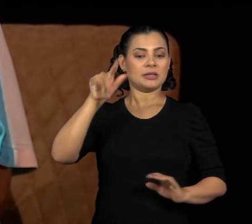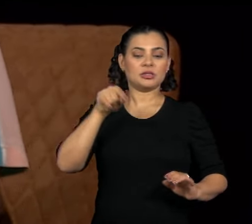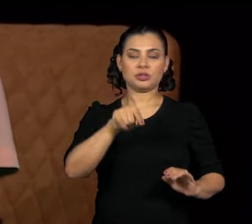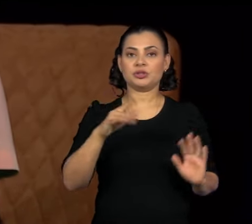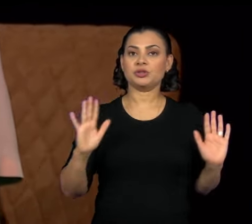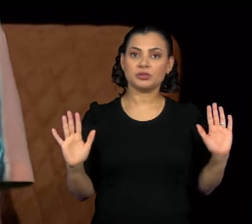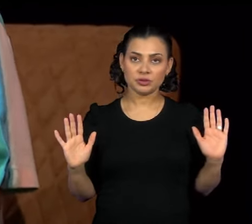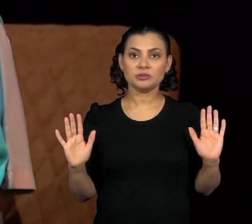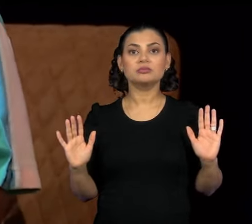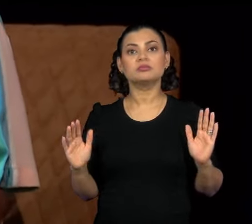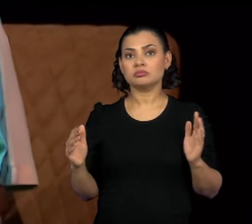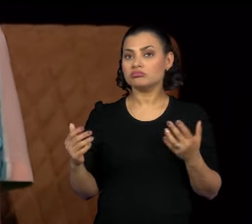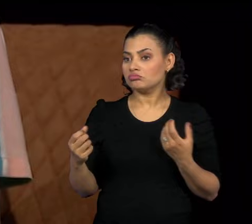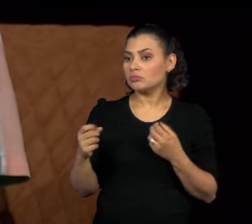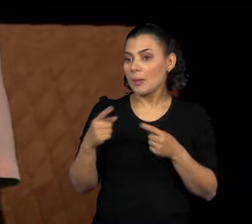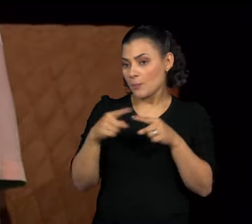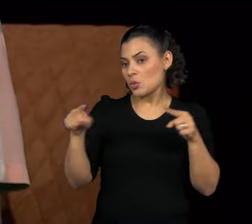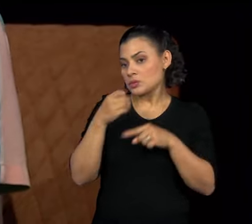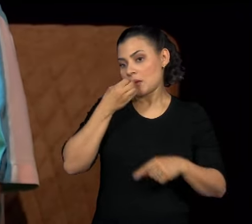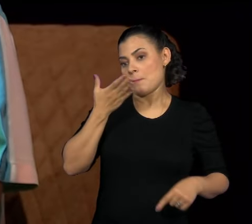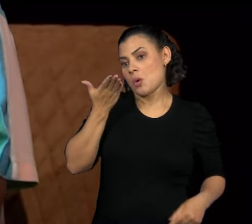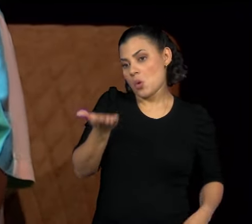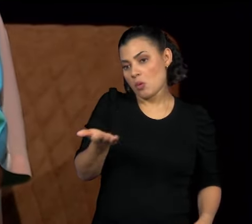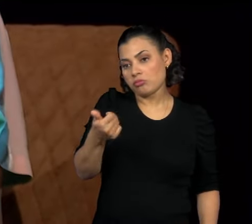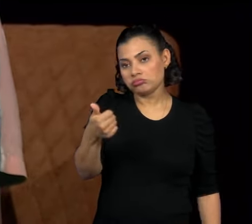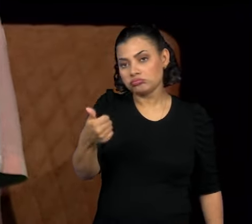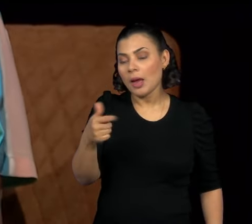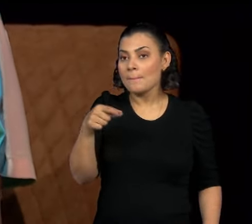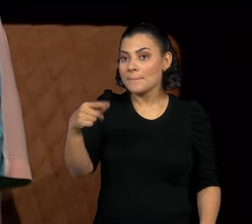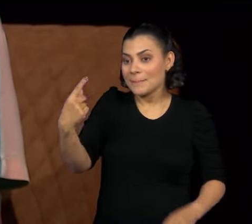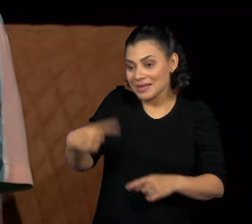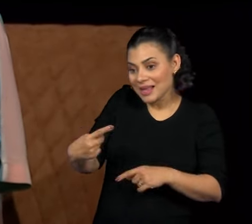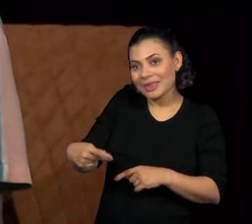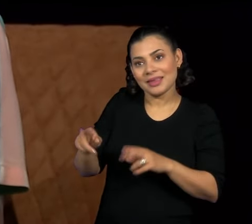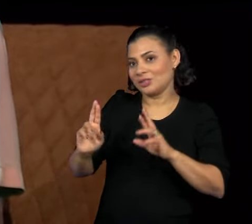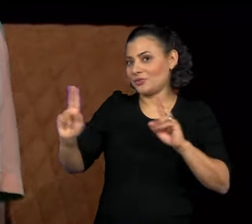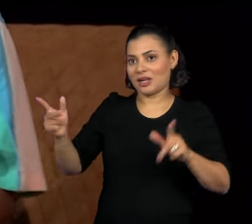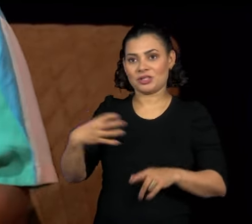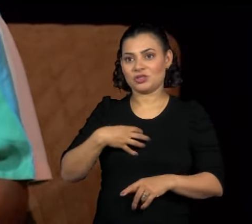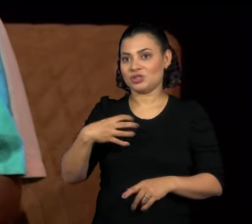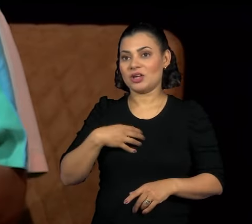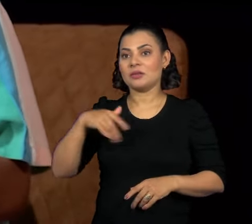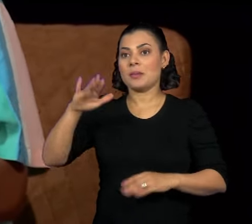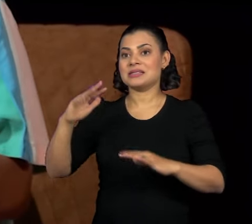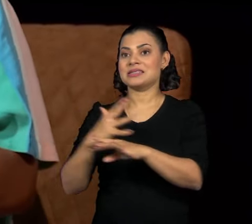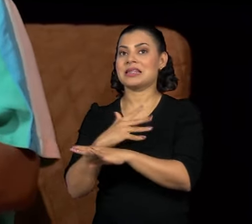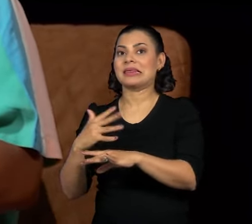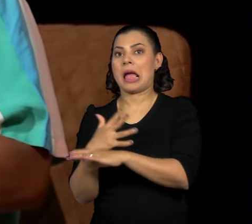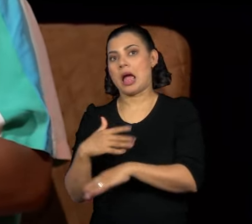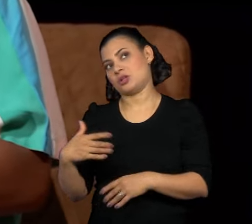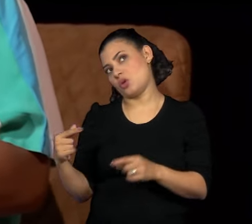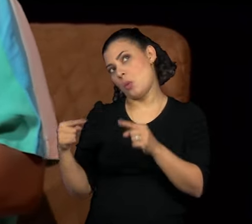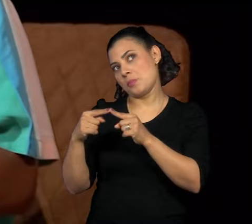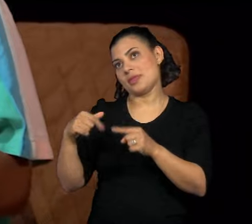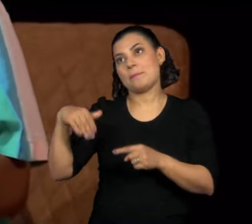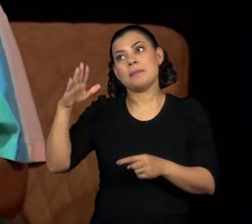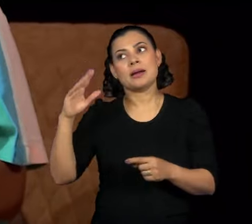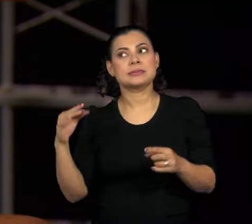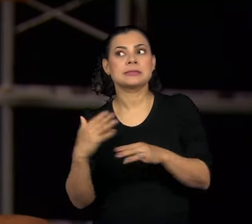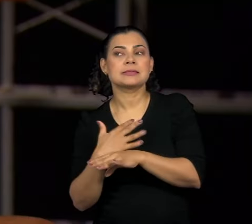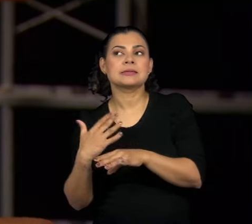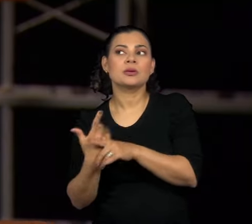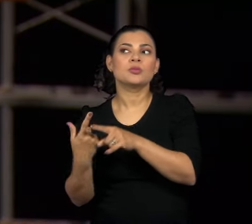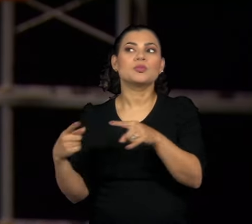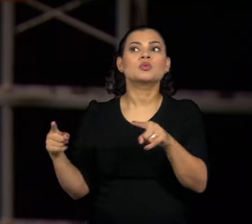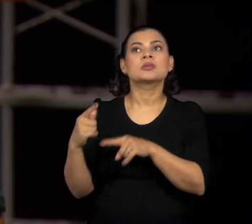Falava, não, cara, sua música é boa, mas não. Aqui a pegada é outra, é mais urbana, né? E tal, urbana.